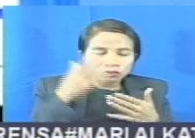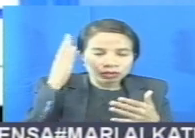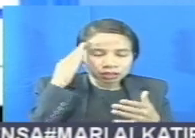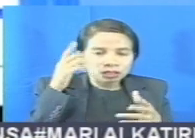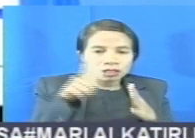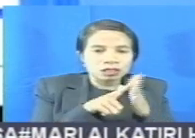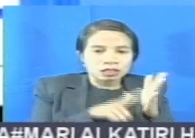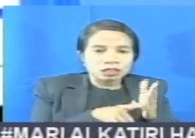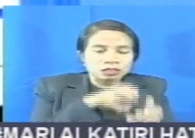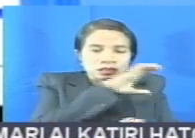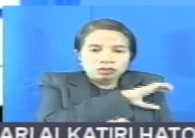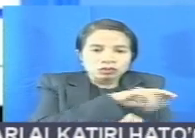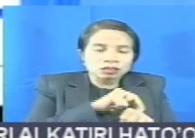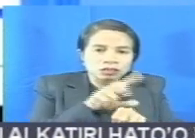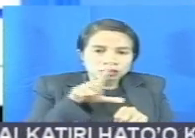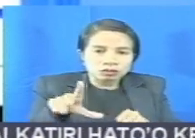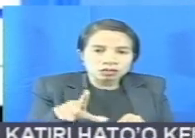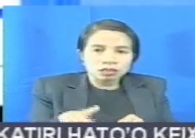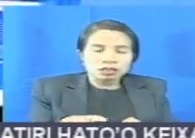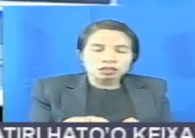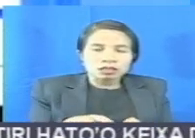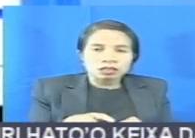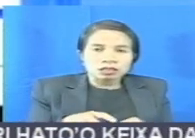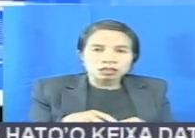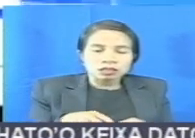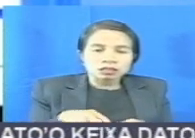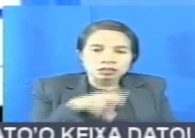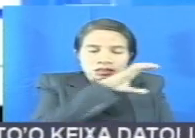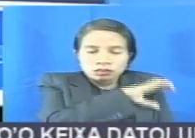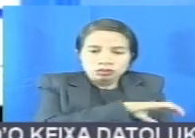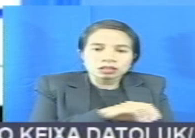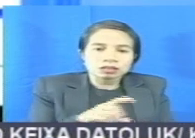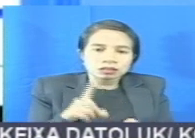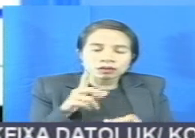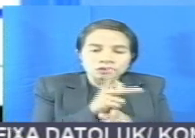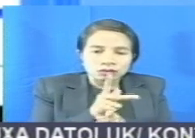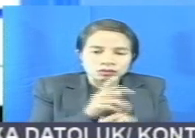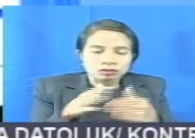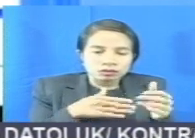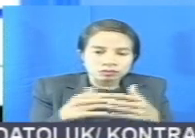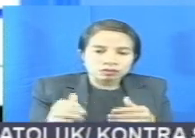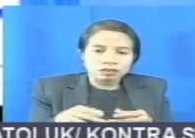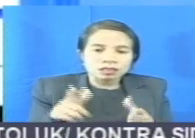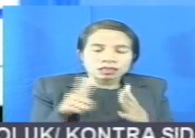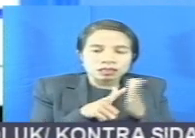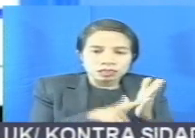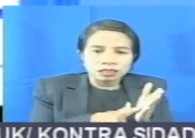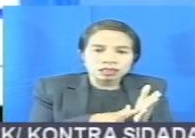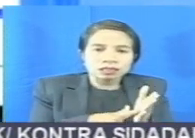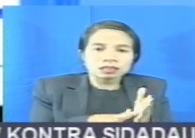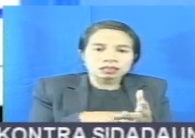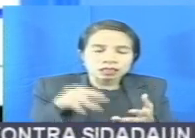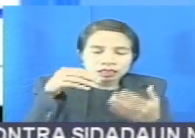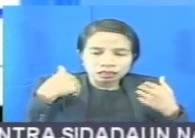é vertente tudo muito importante. Mas a defesa nacional, e segurança interna e proteção civil. Lei de defesa nacional é